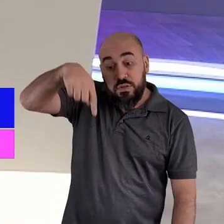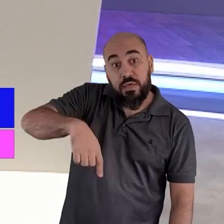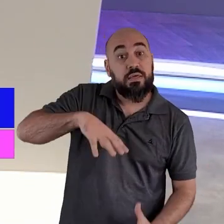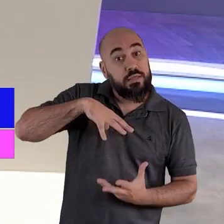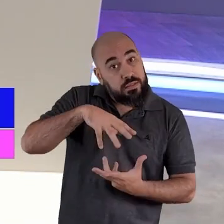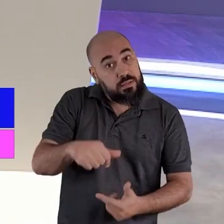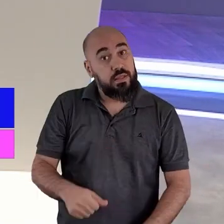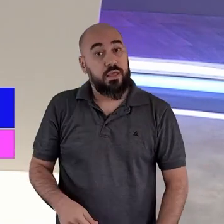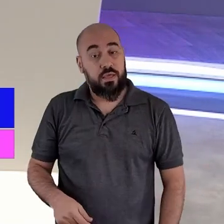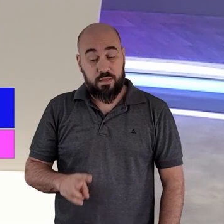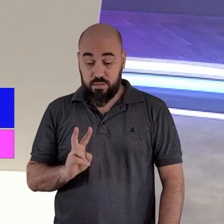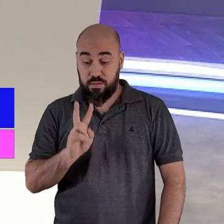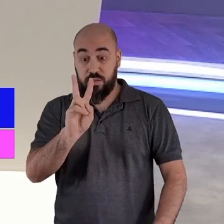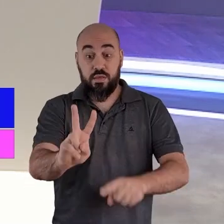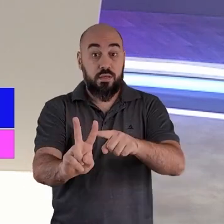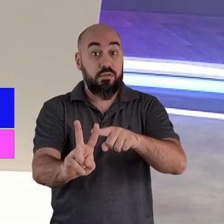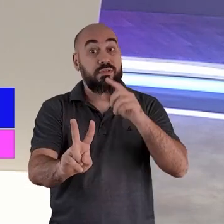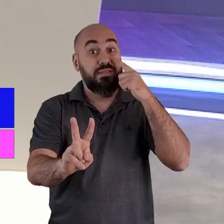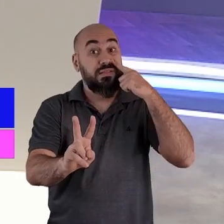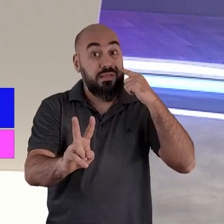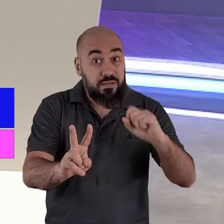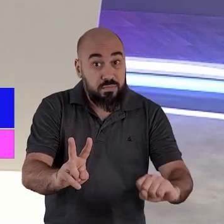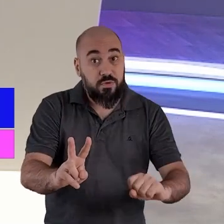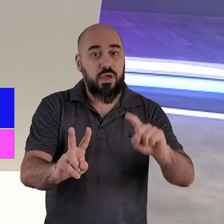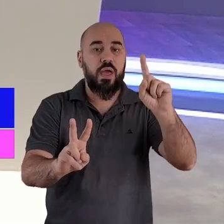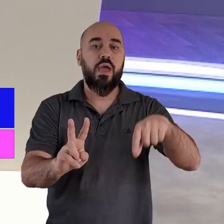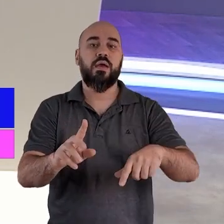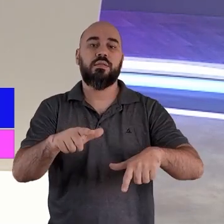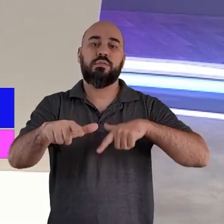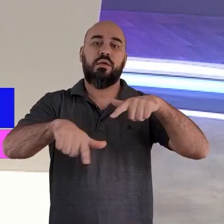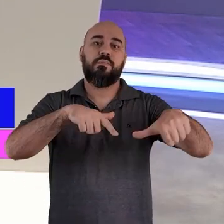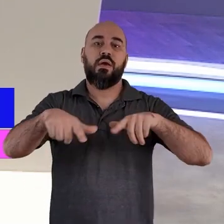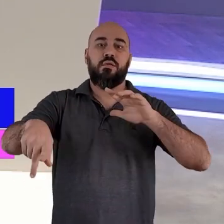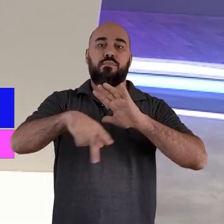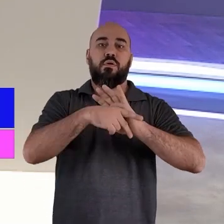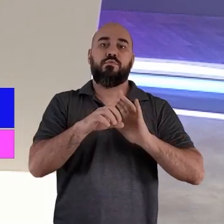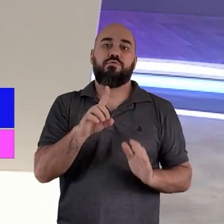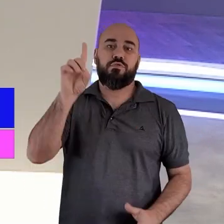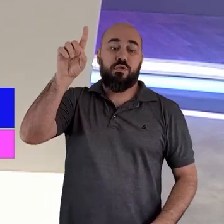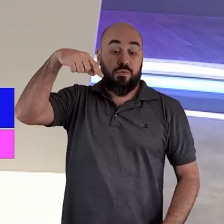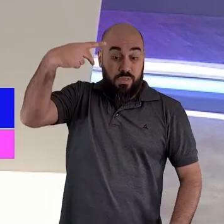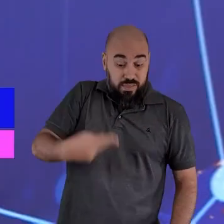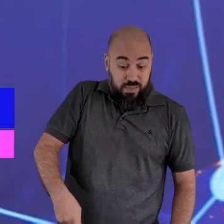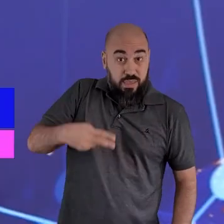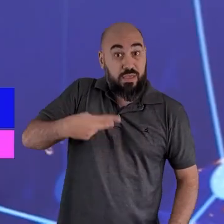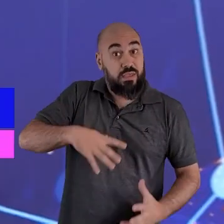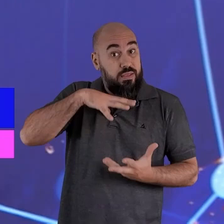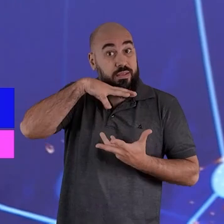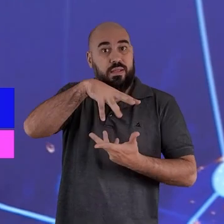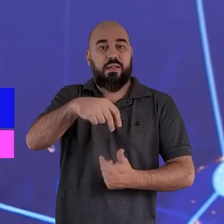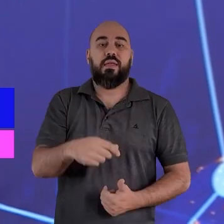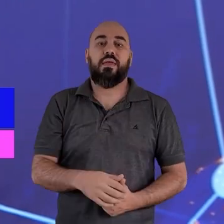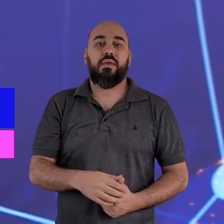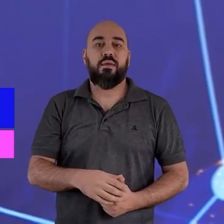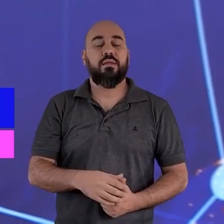elas são testemunhas do trabalho de Deus aqui na terra. No período mais trágico